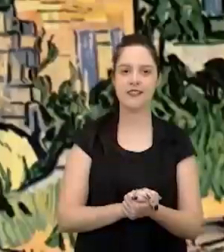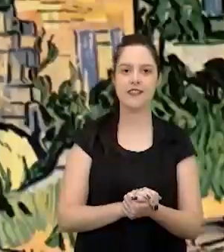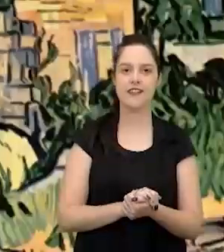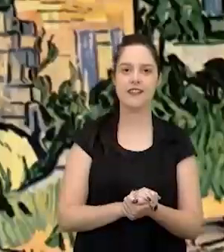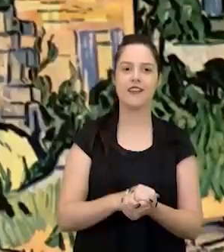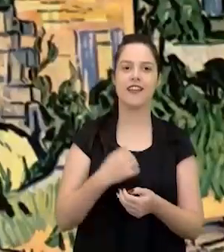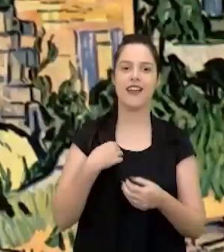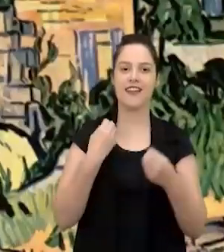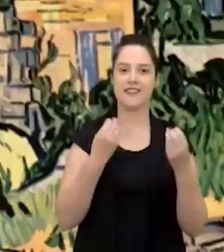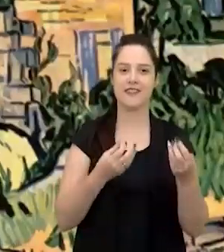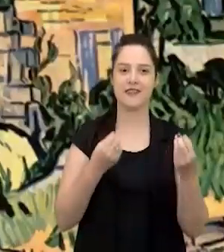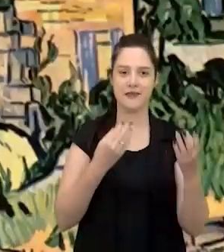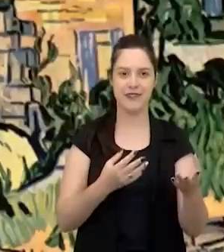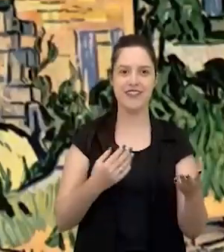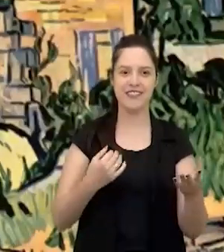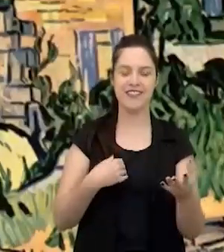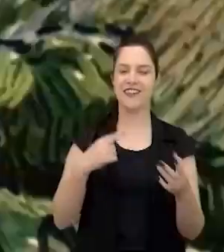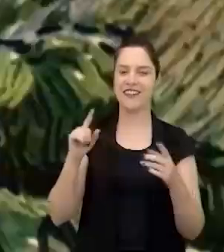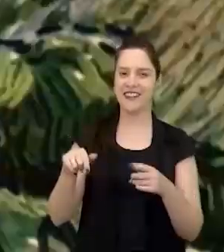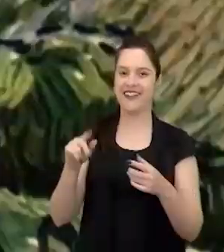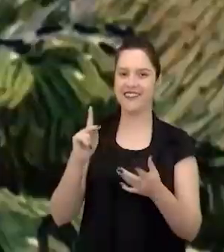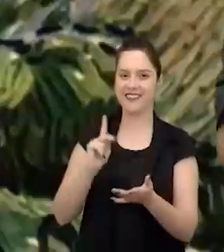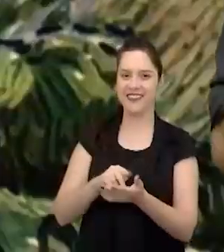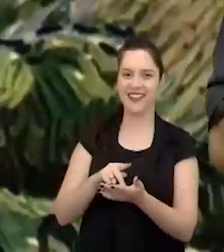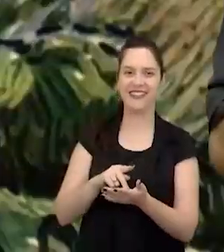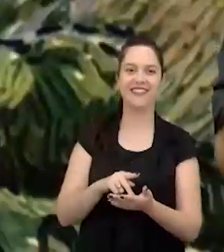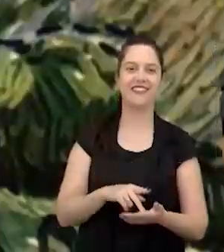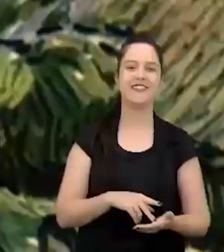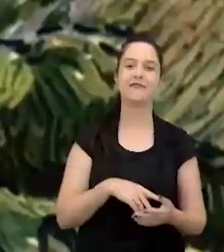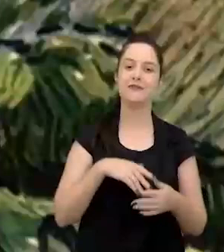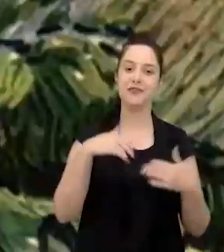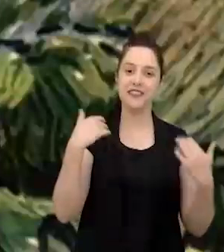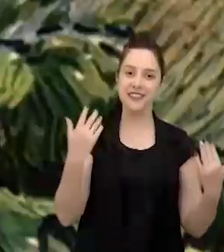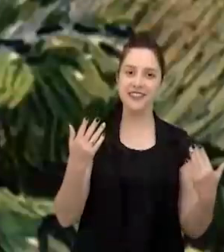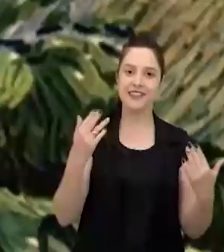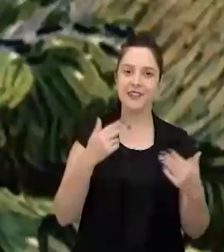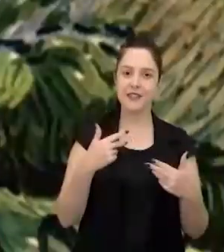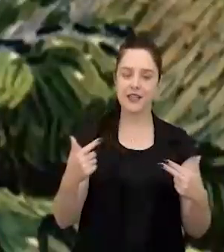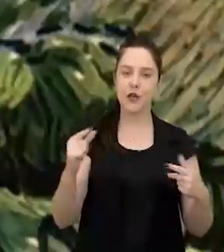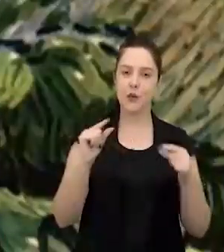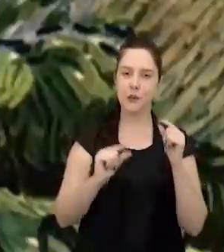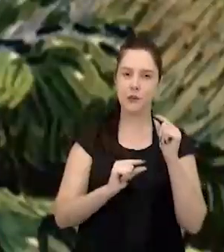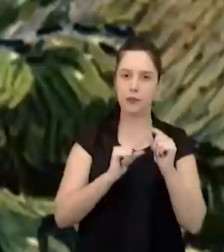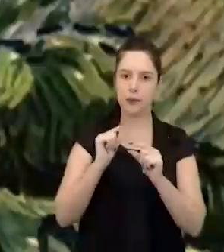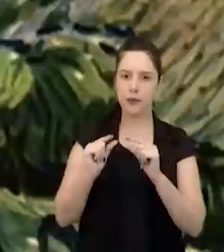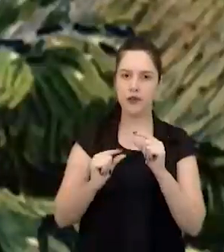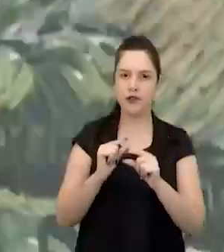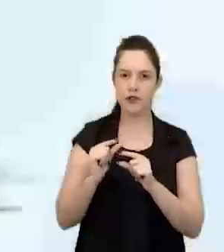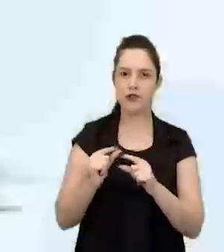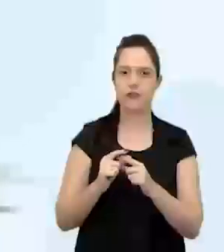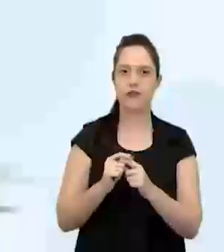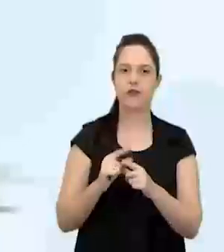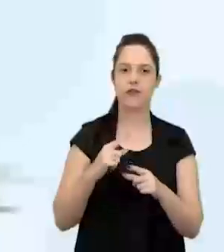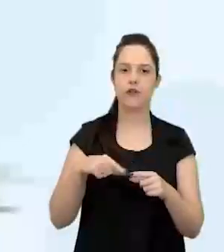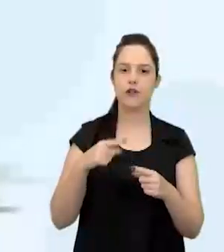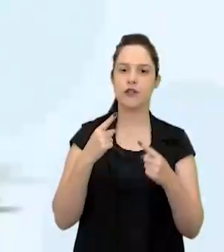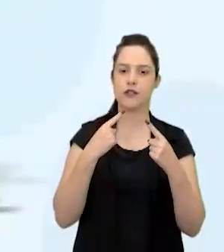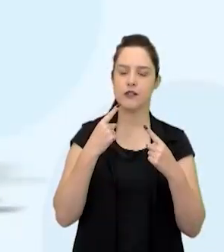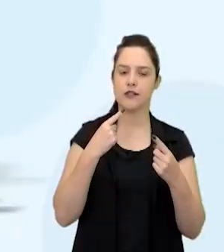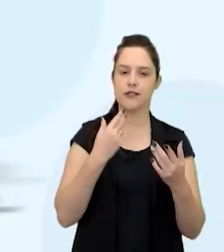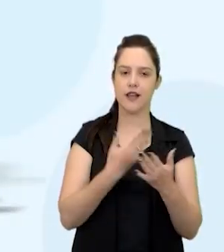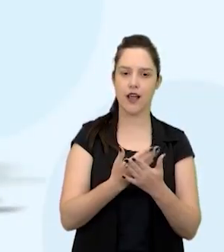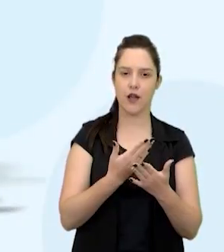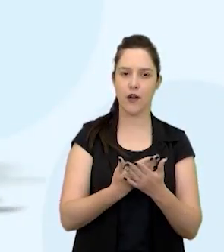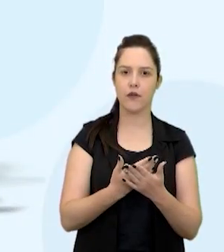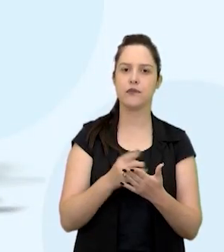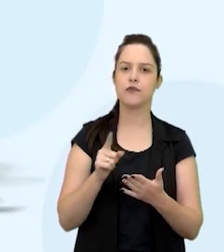isso aí. Vamos nos ajudando, Pro. Vamos lá, então. Olha só, e aí nós temos um pouquinho da síntese do que nós veremos hoje na nossa aula.